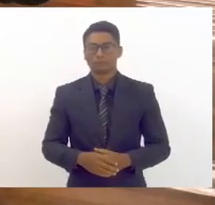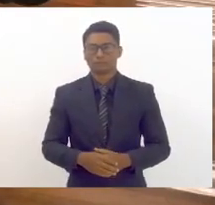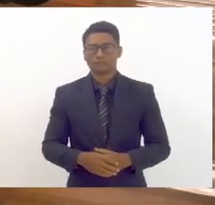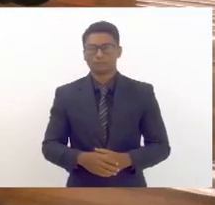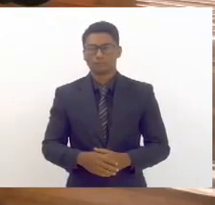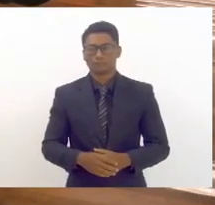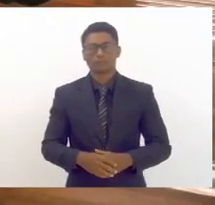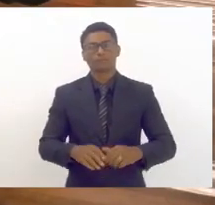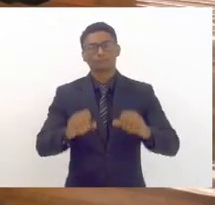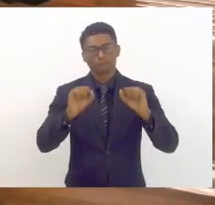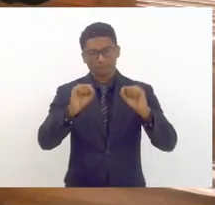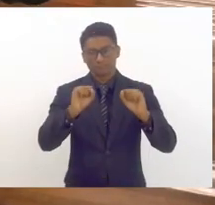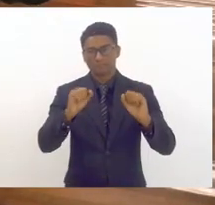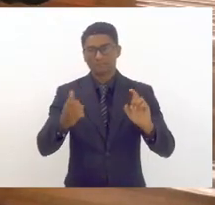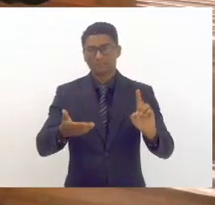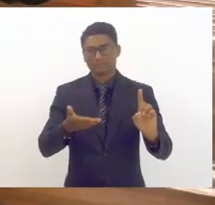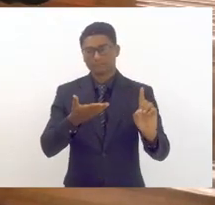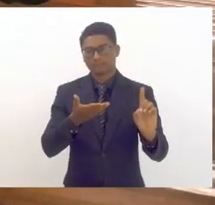Pode falar, Leandro.